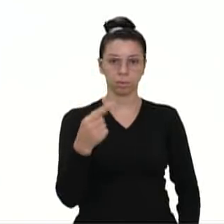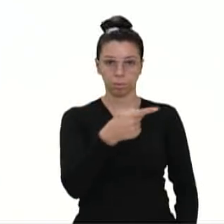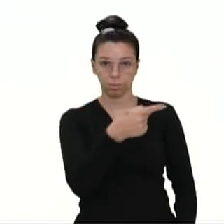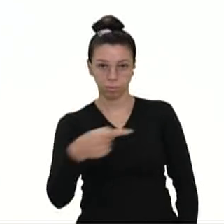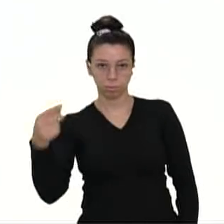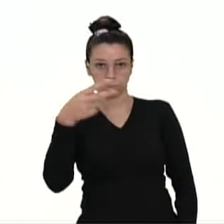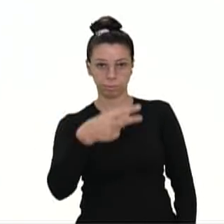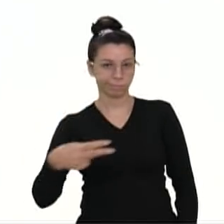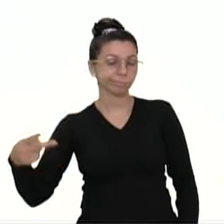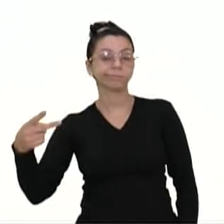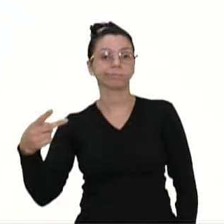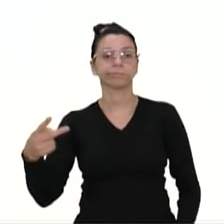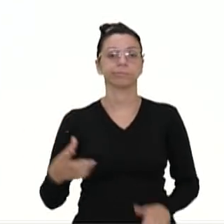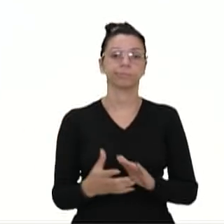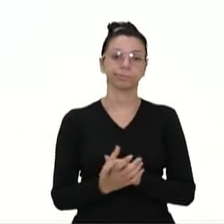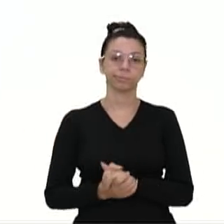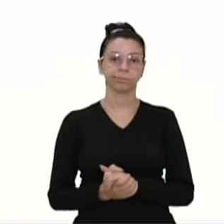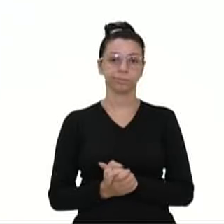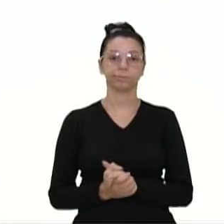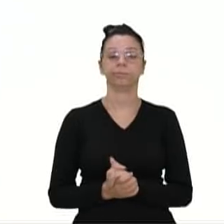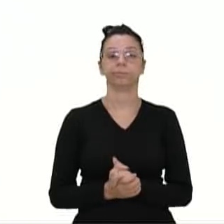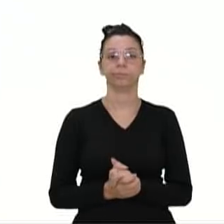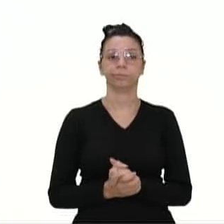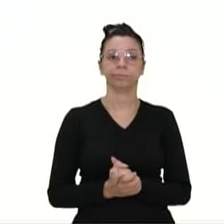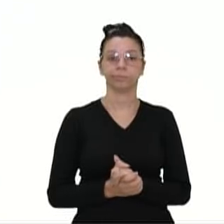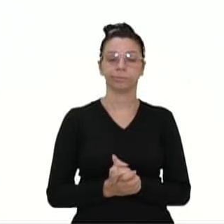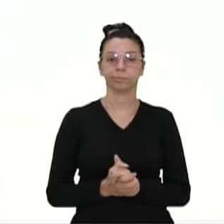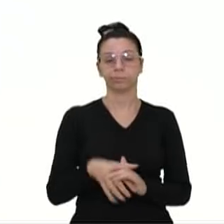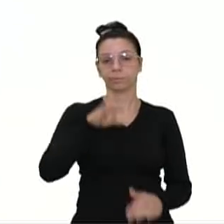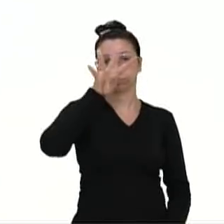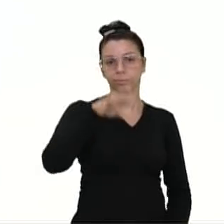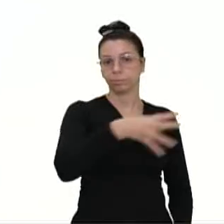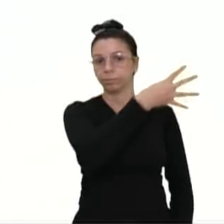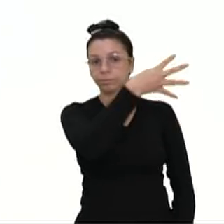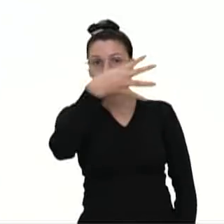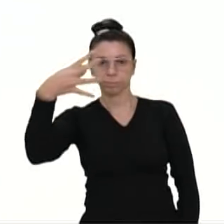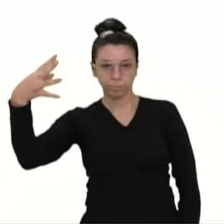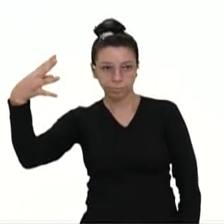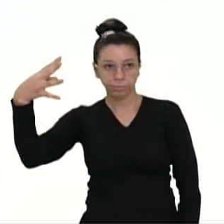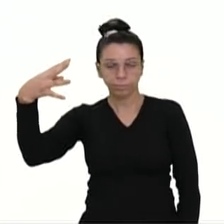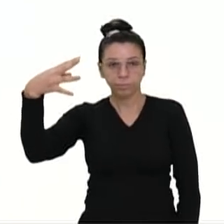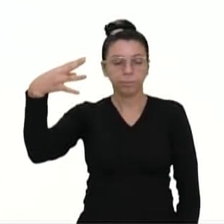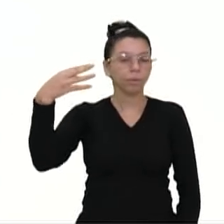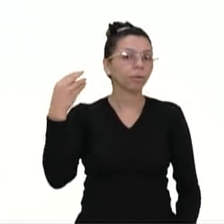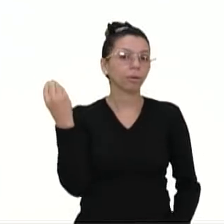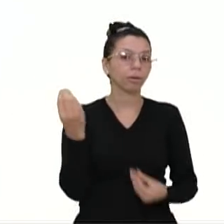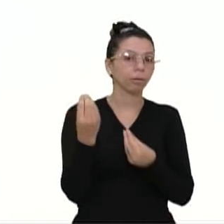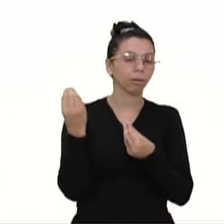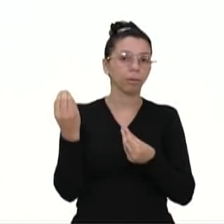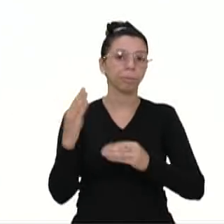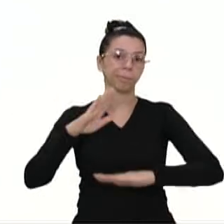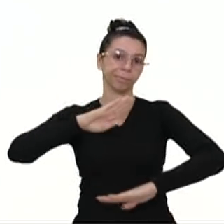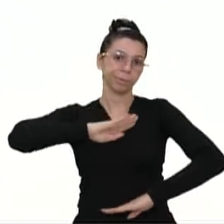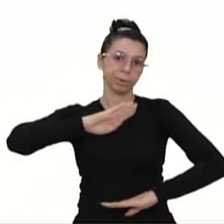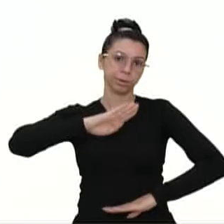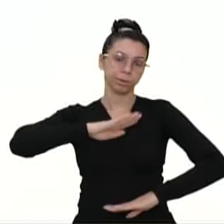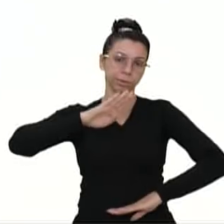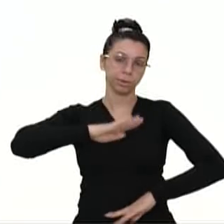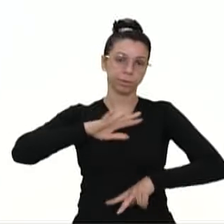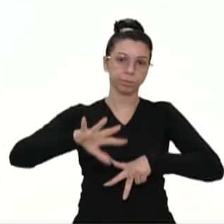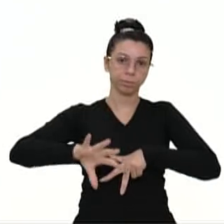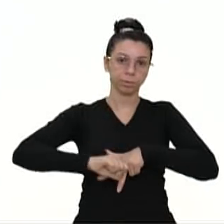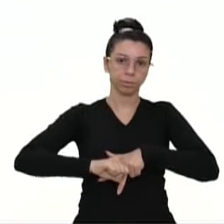semanas. Olha uma tabelinha que traz aqui um cenário de contaminação.